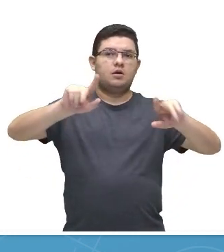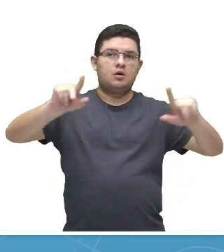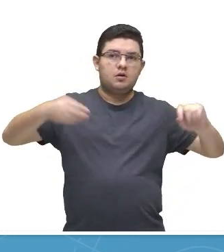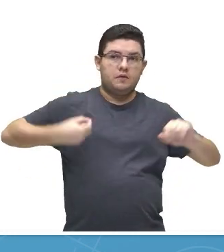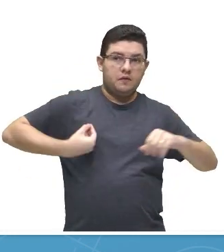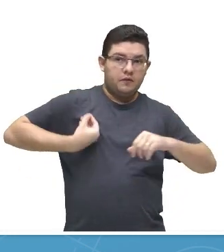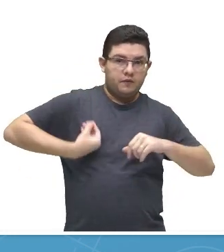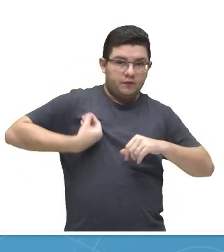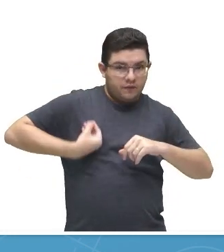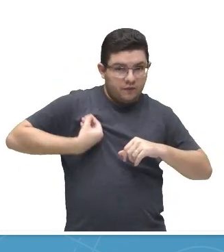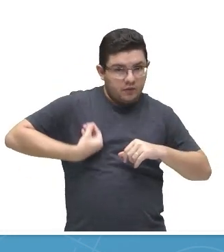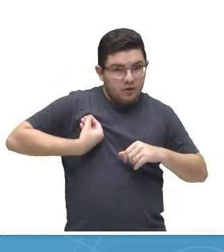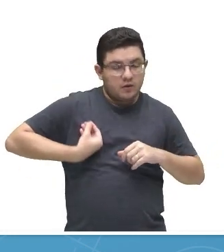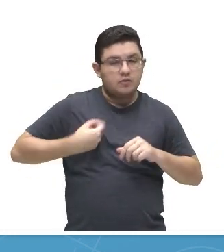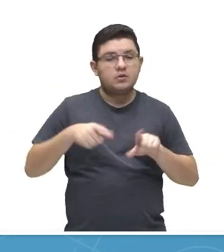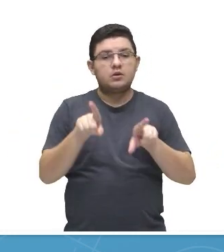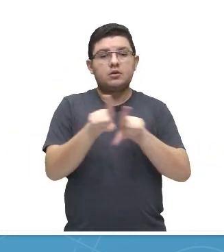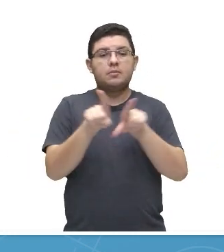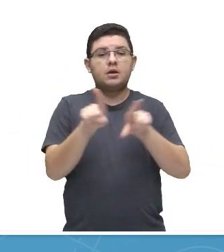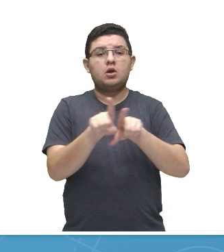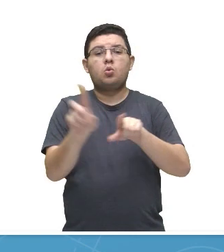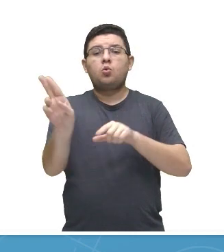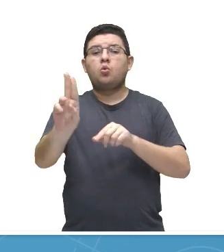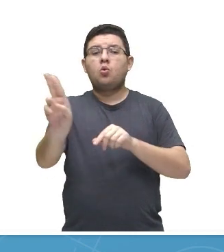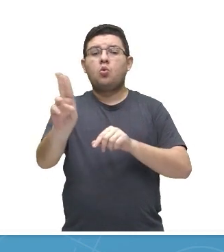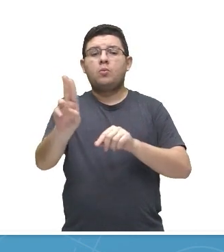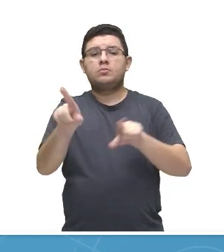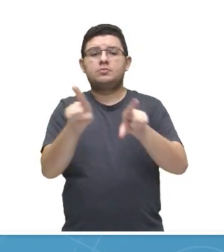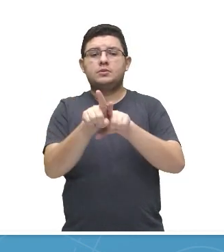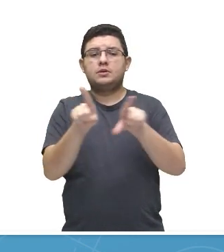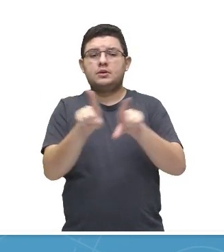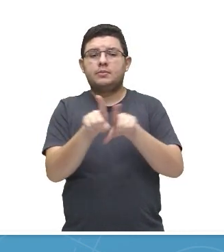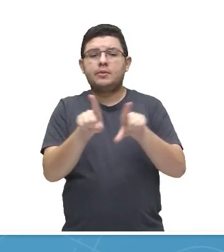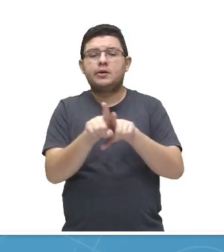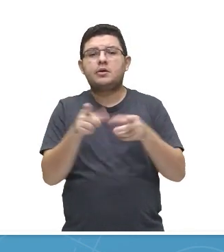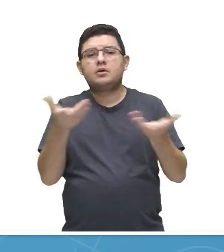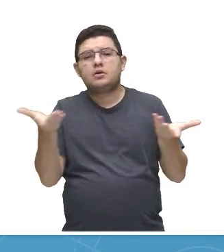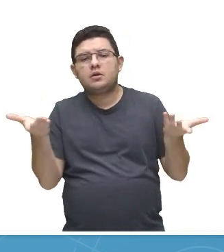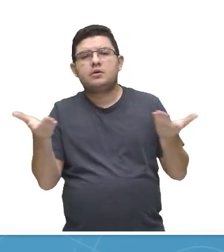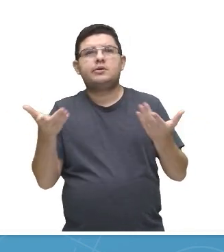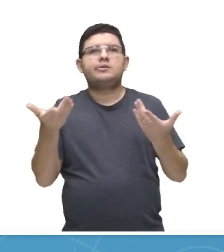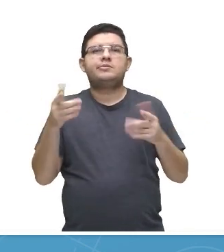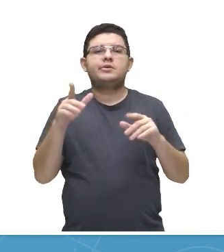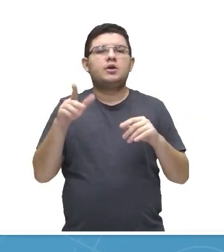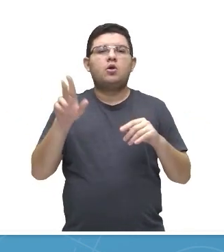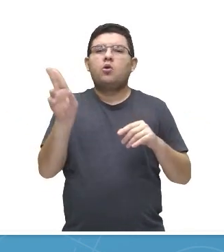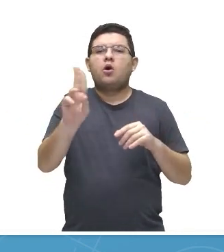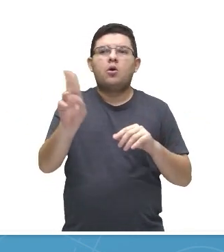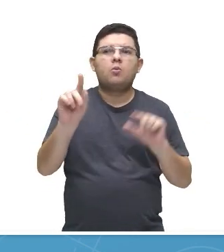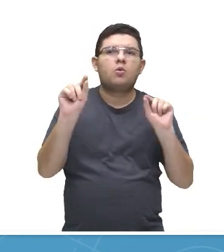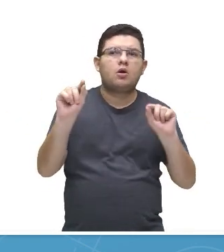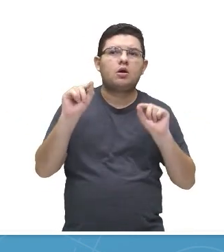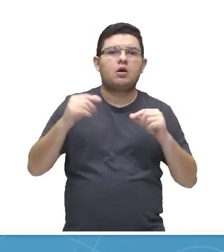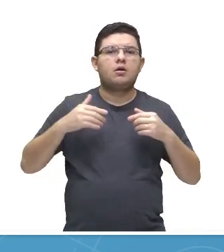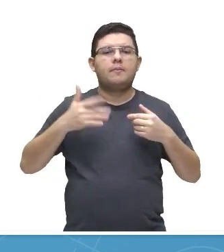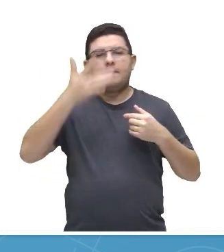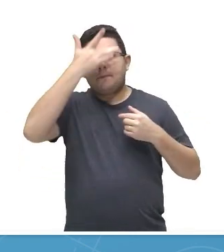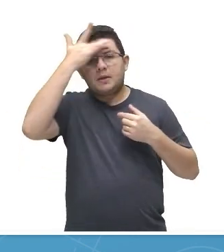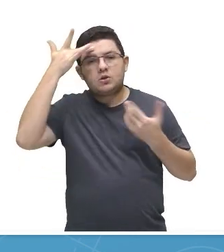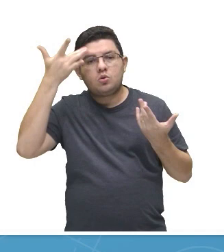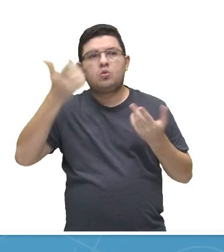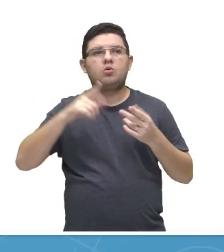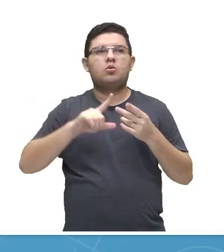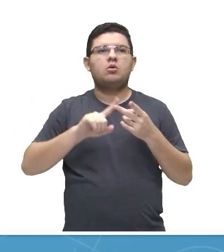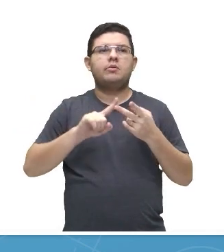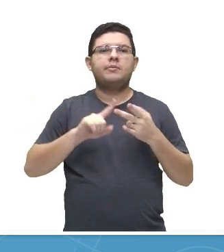Ou ainda, nós vamos nomear, né? Os seres em geral já incluiu pessoas, animais, né? Coisas,